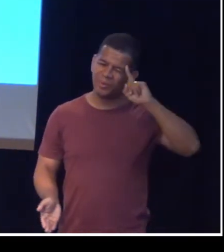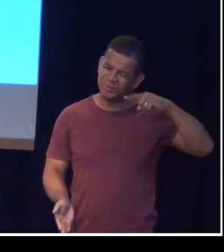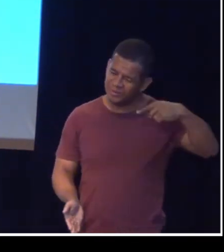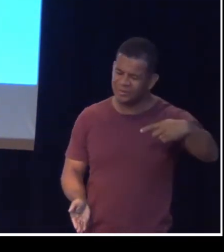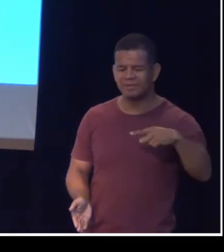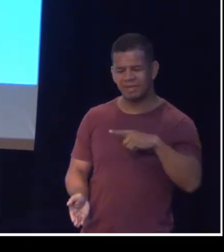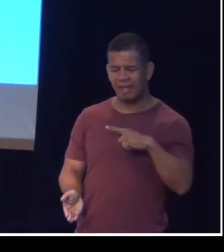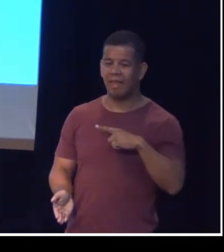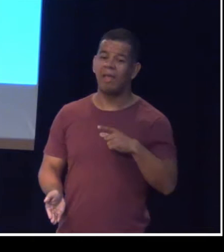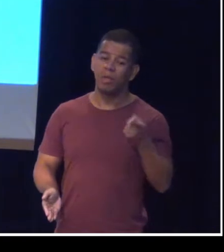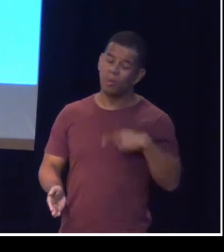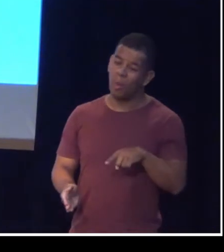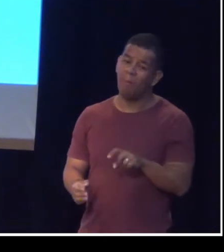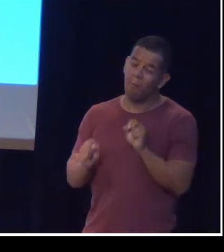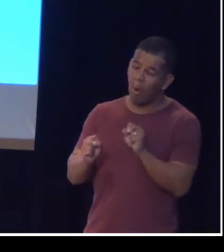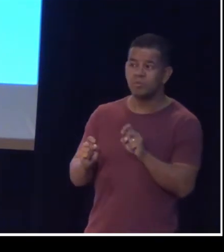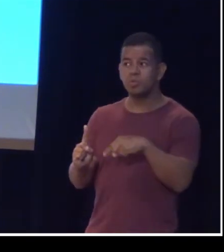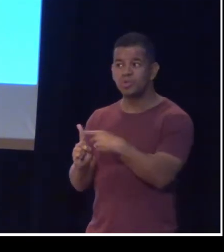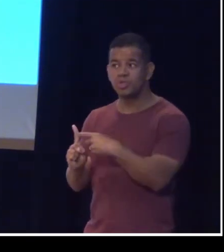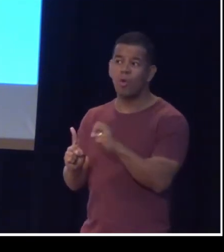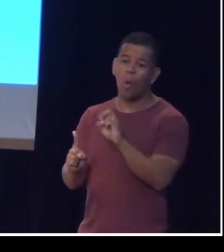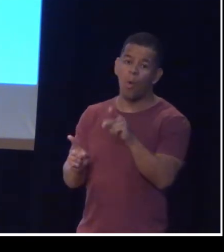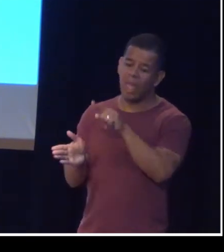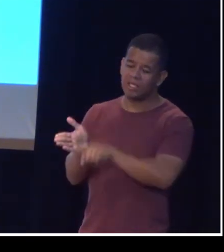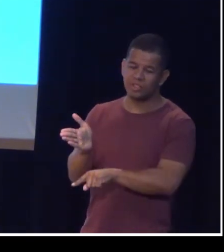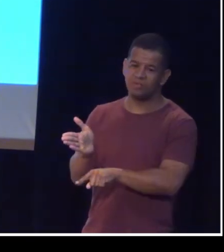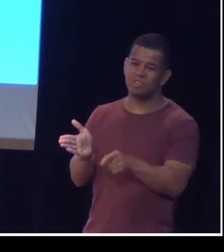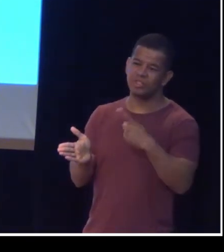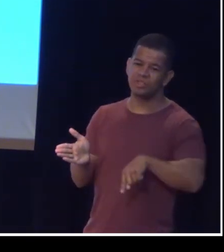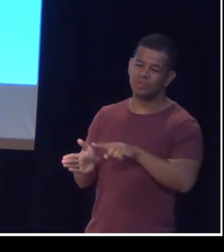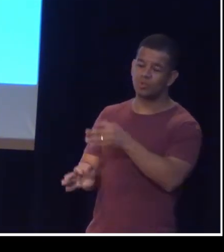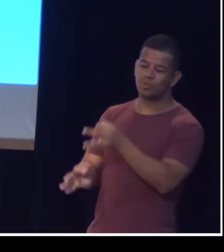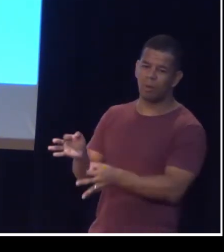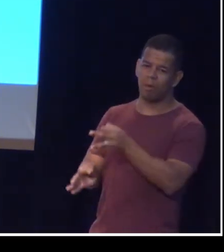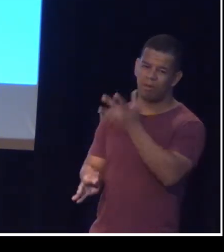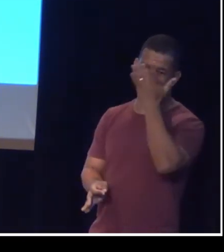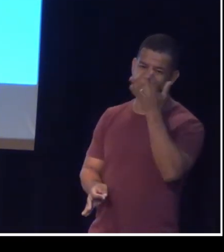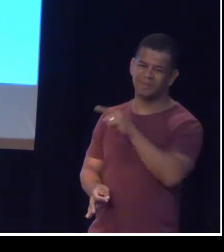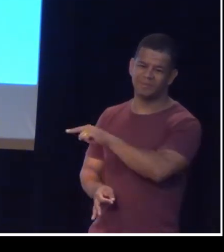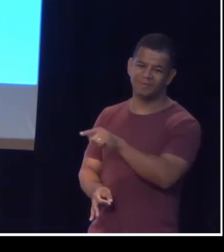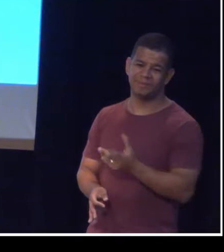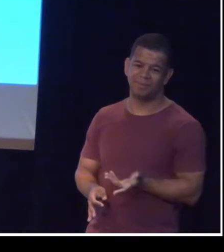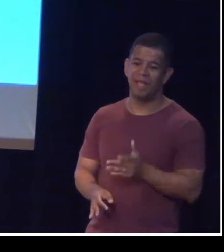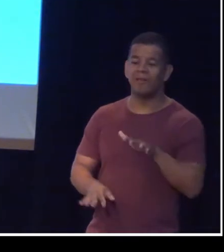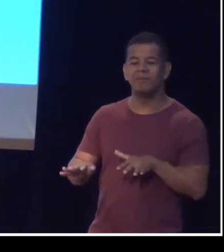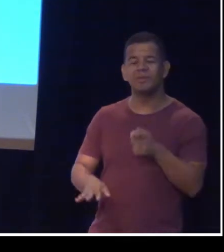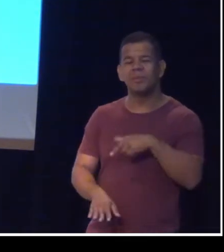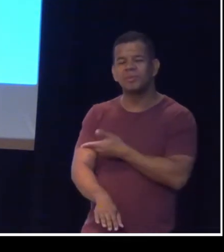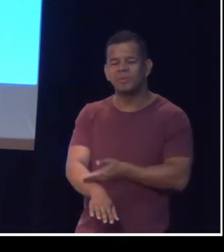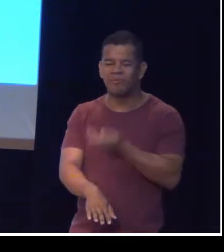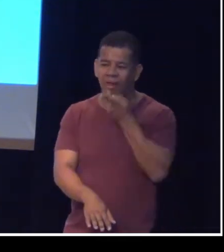positiva ou negativa, fazer uma representação das pessoas. Né? A gente costuma dizer que o cego ele